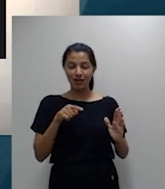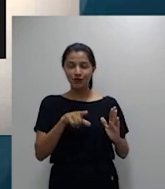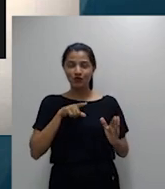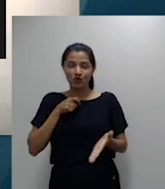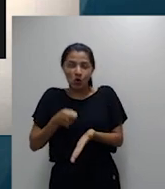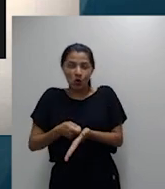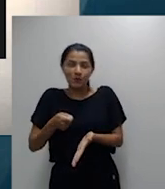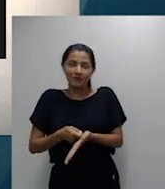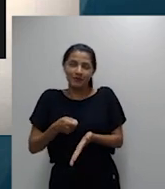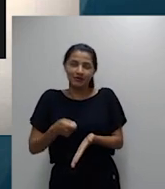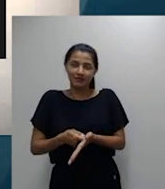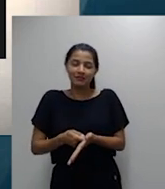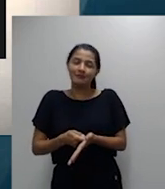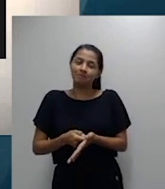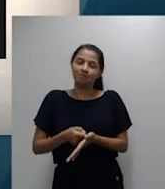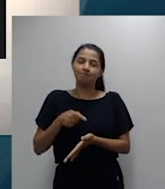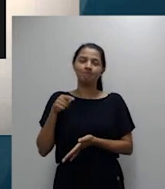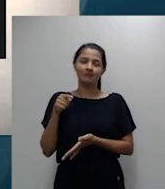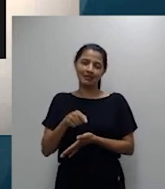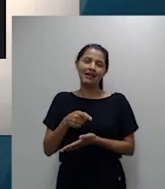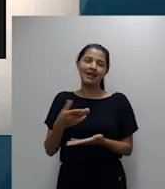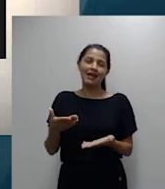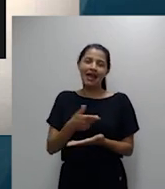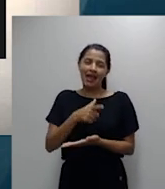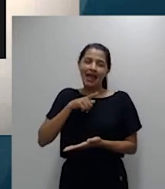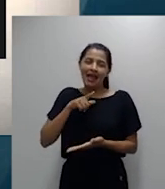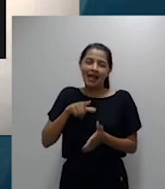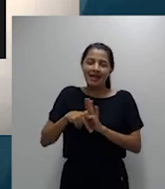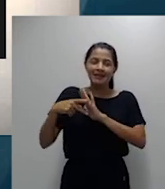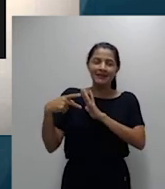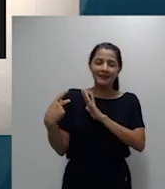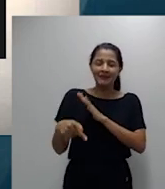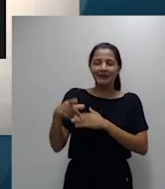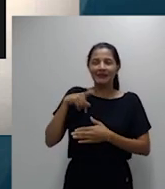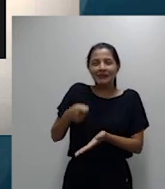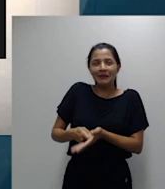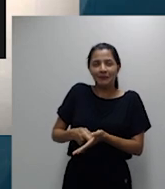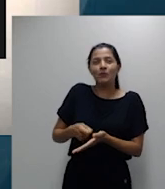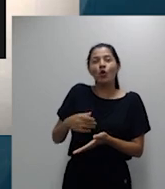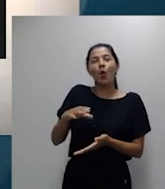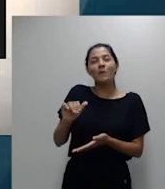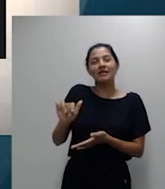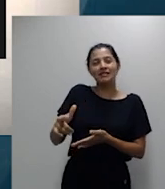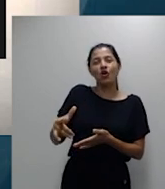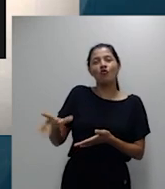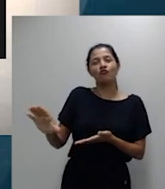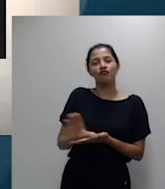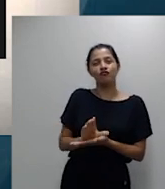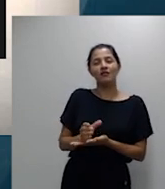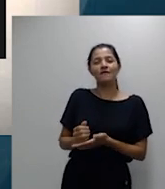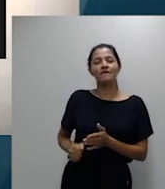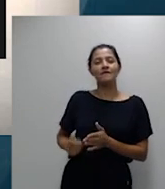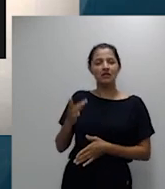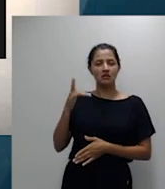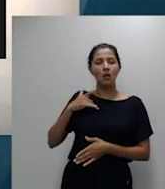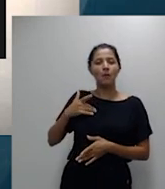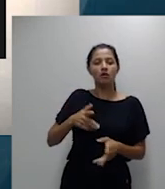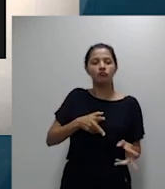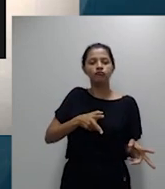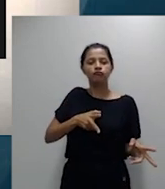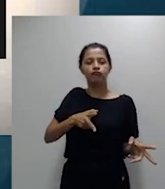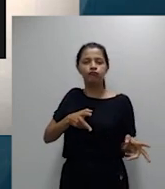é deste no caso aqui especificamente uma compensação financeira pela exploração de recursos minerais